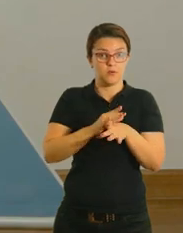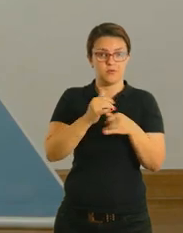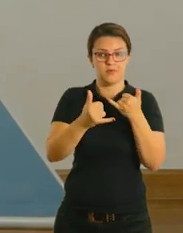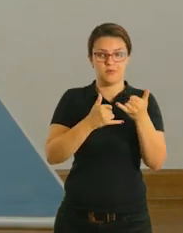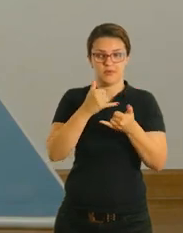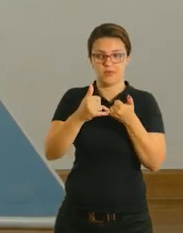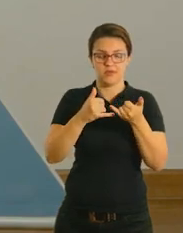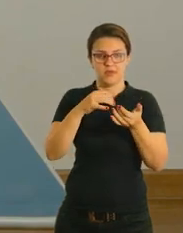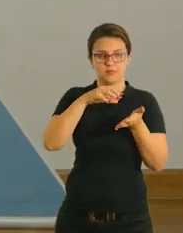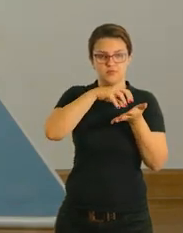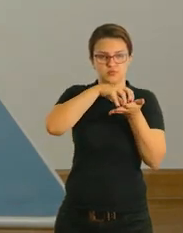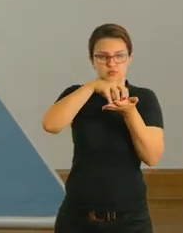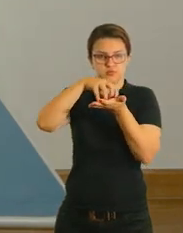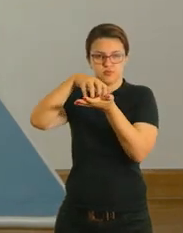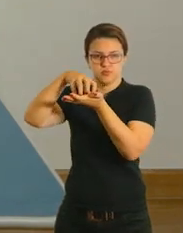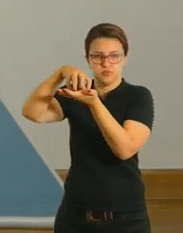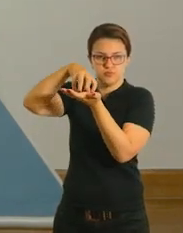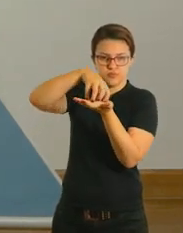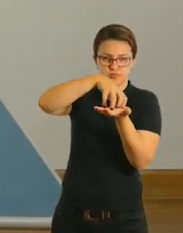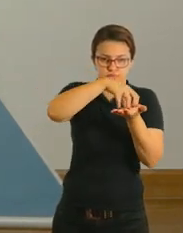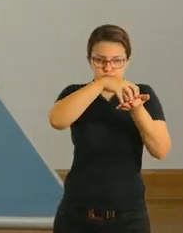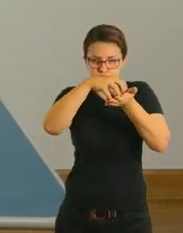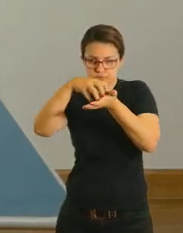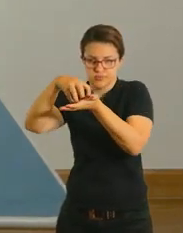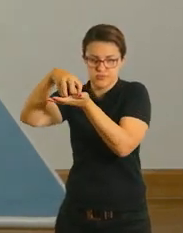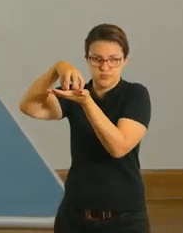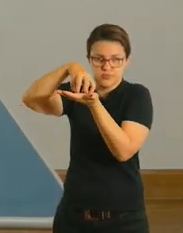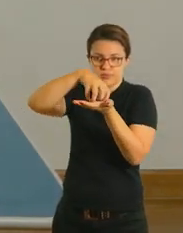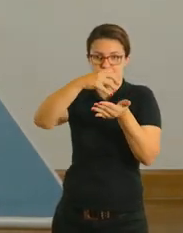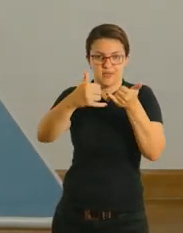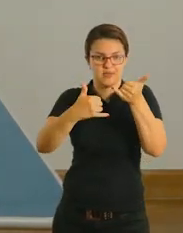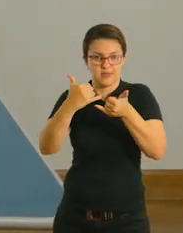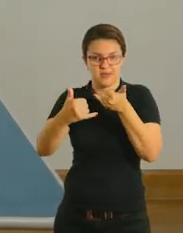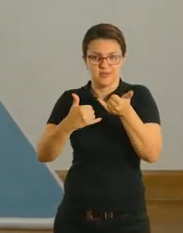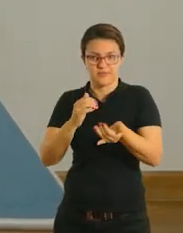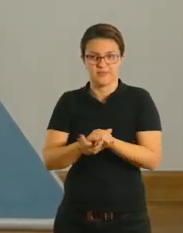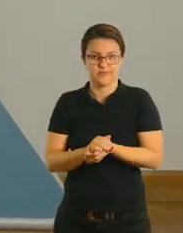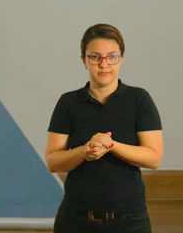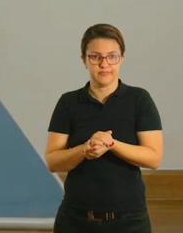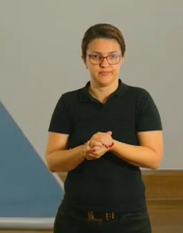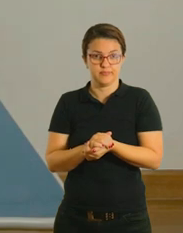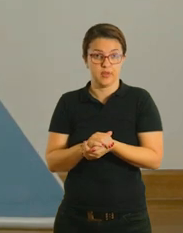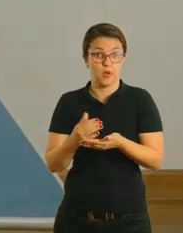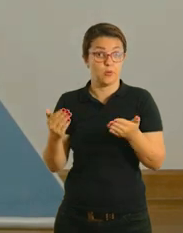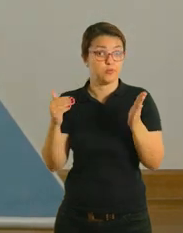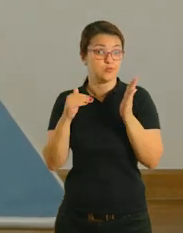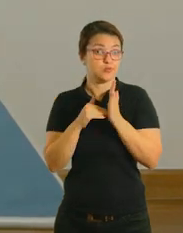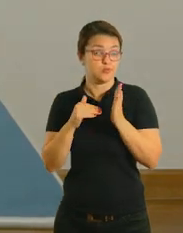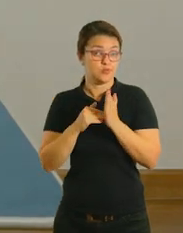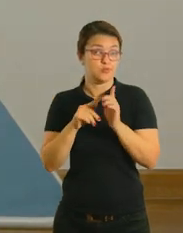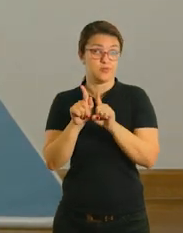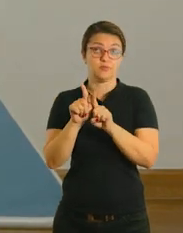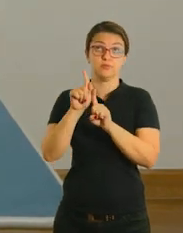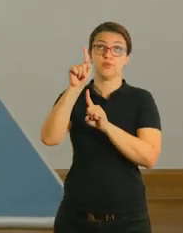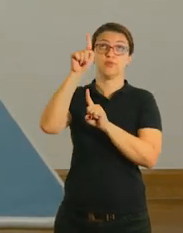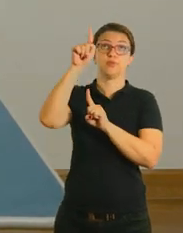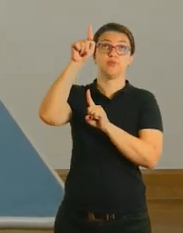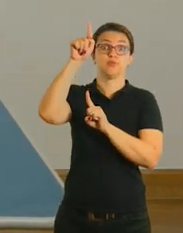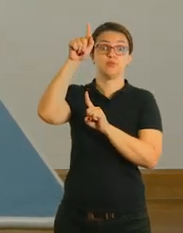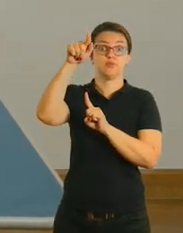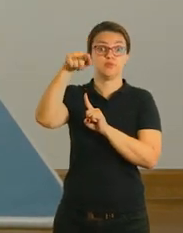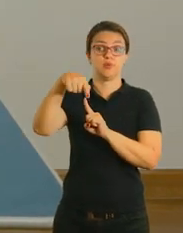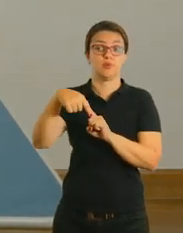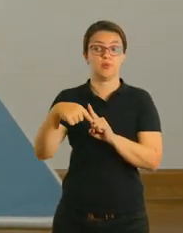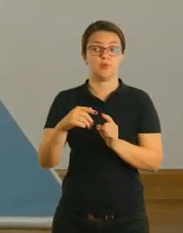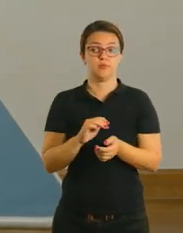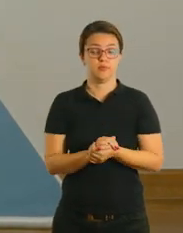para a brincadeira. E por último, tá? Vamos fazer um foguete, tá? O foguete nós